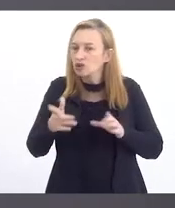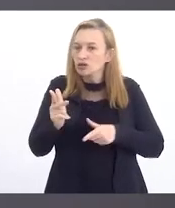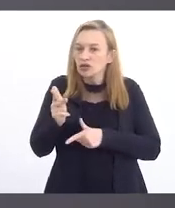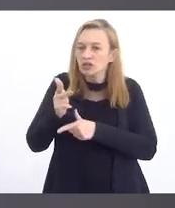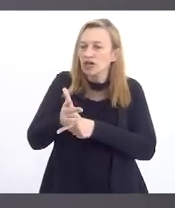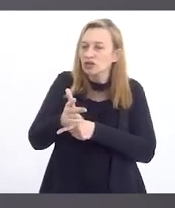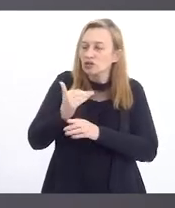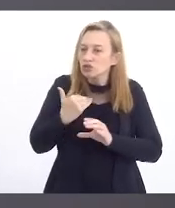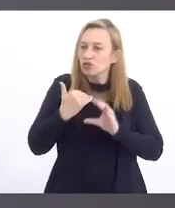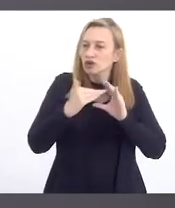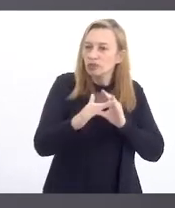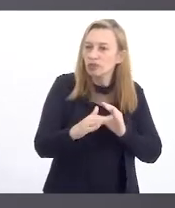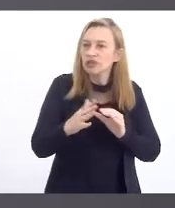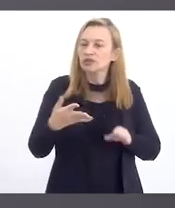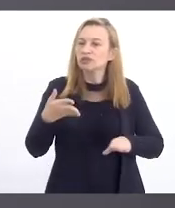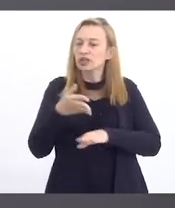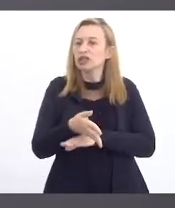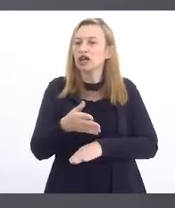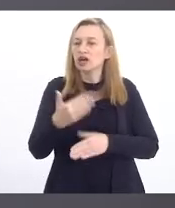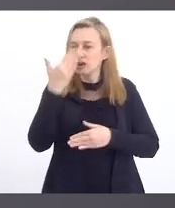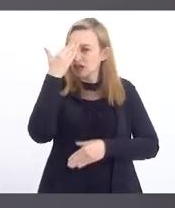mim, se ele puder entrar, eu agradeço.